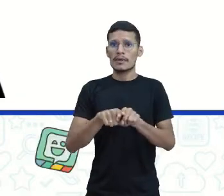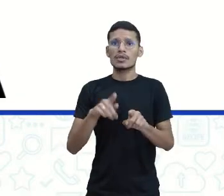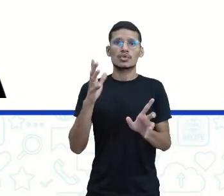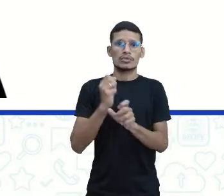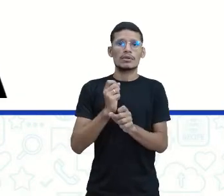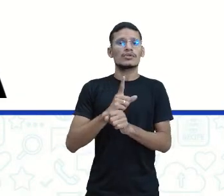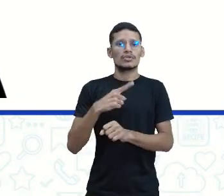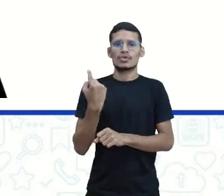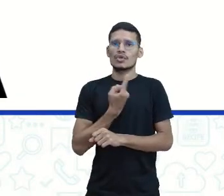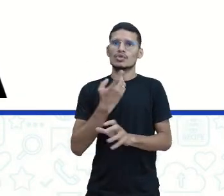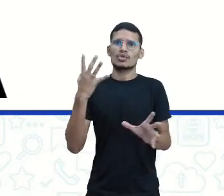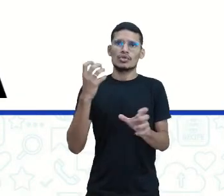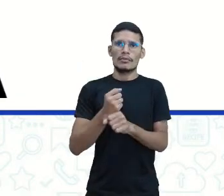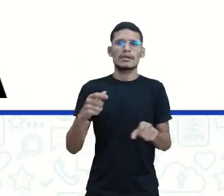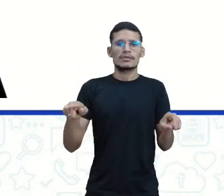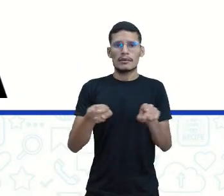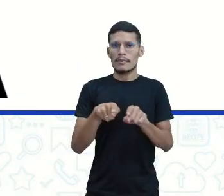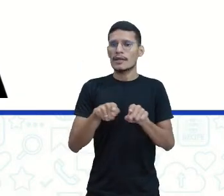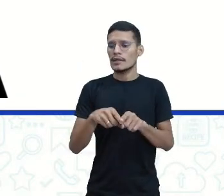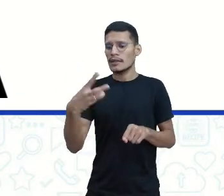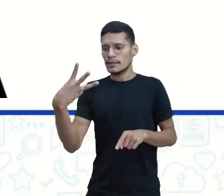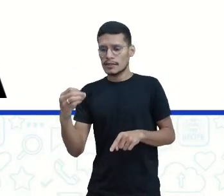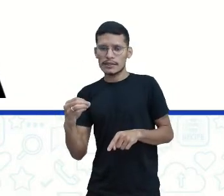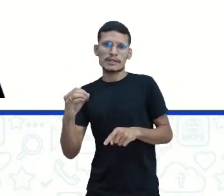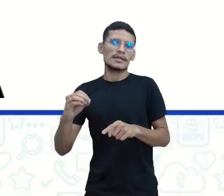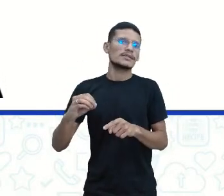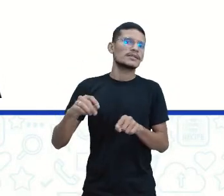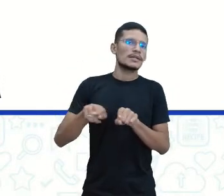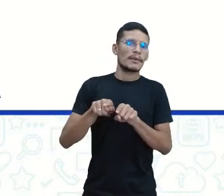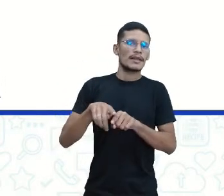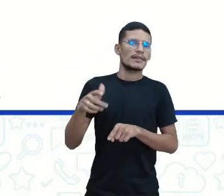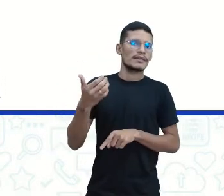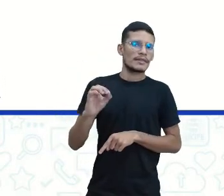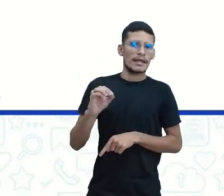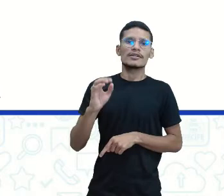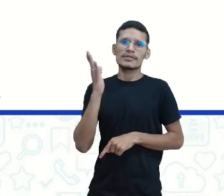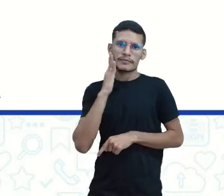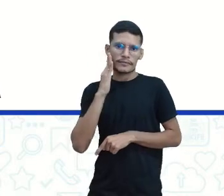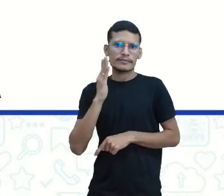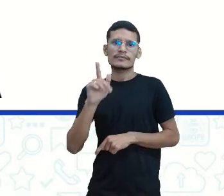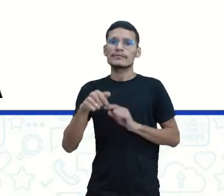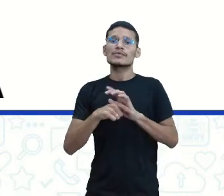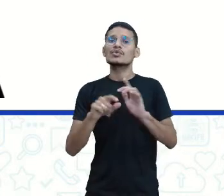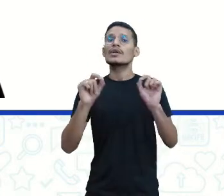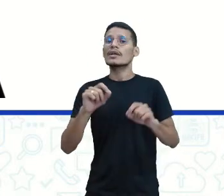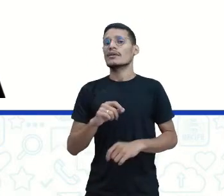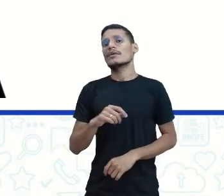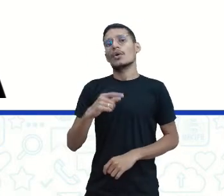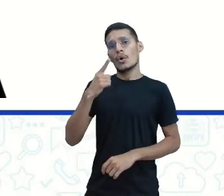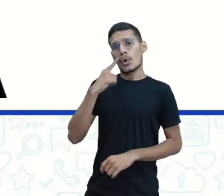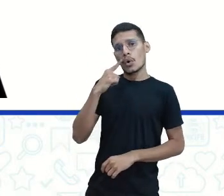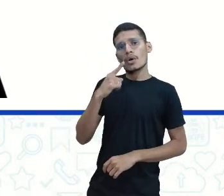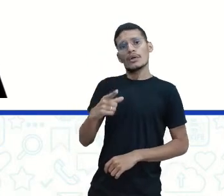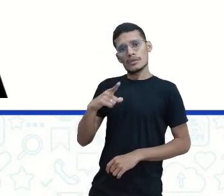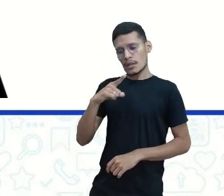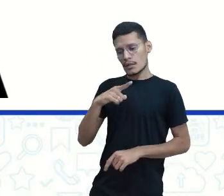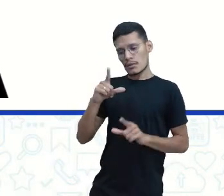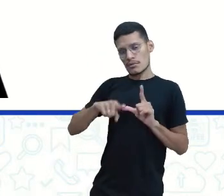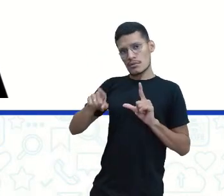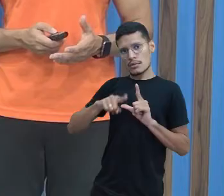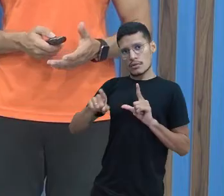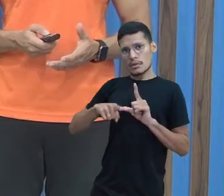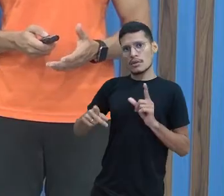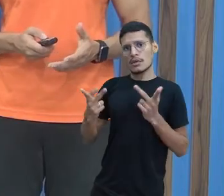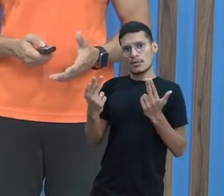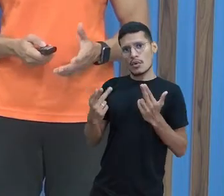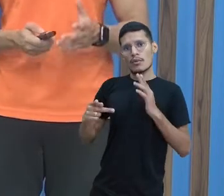gente vai somar, certo? O 30 lá com o 10. Então, essa soma ela é feita na vertical, tá? As letras semelhantes a gente